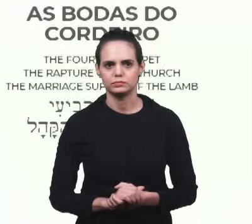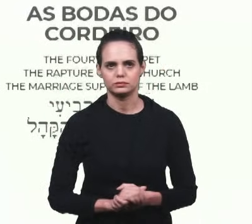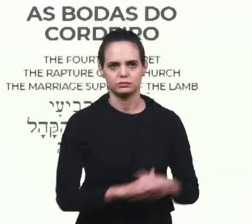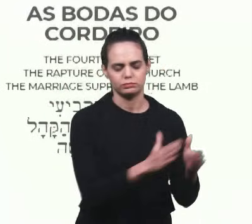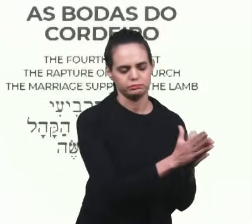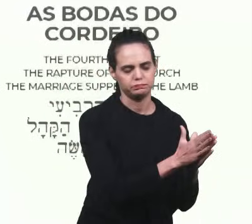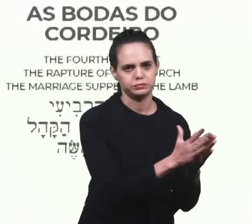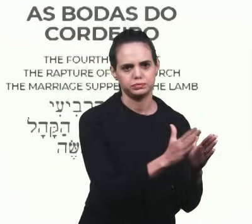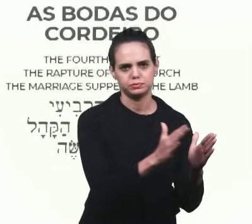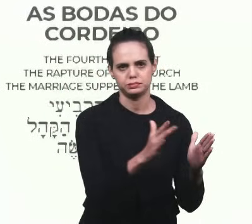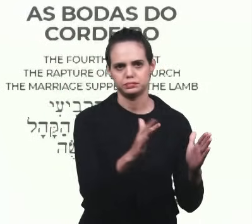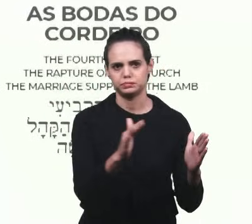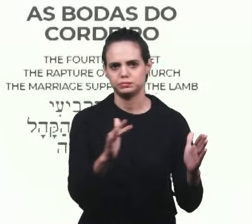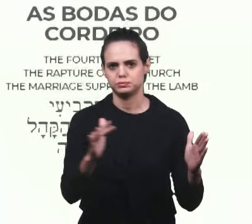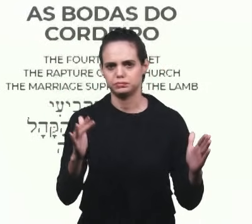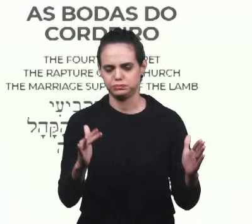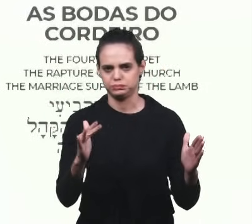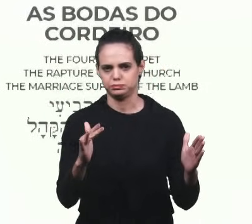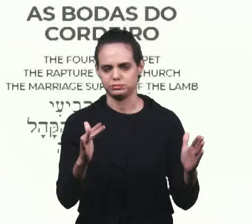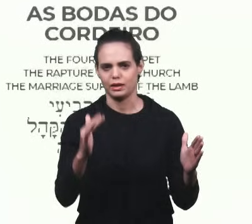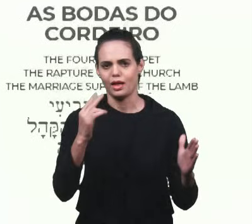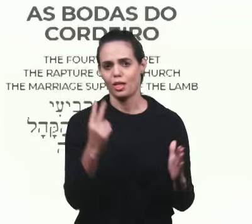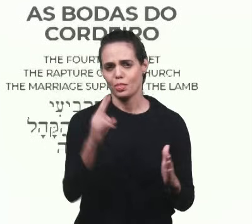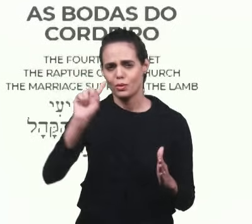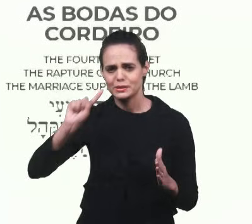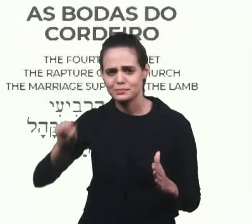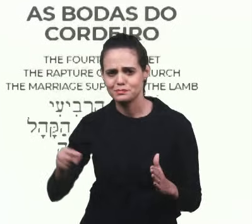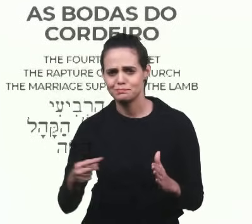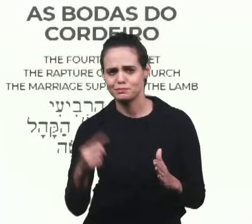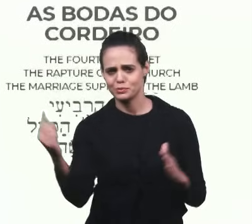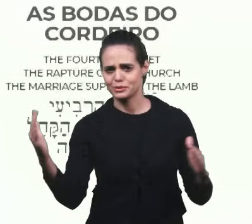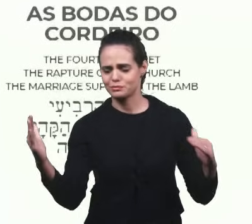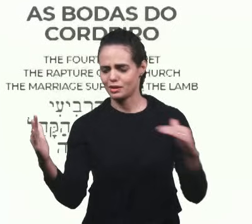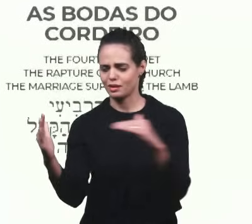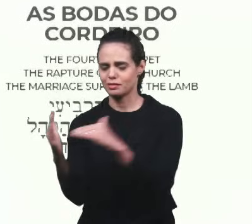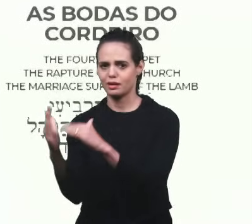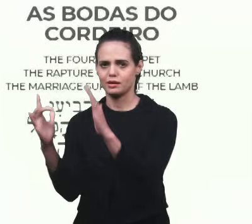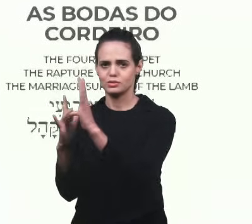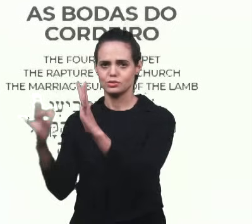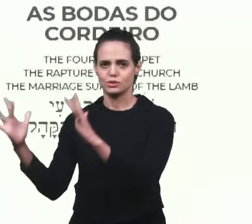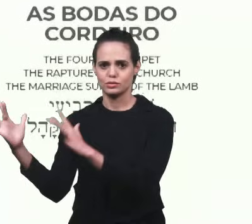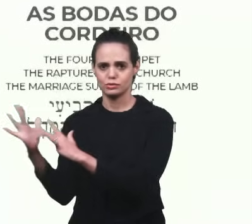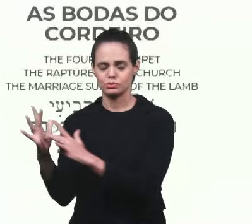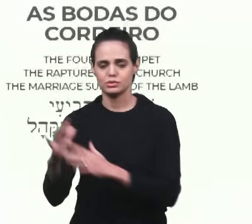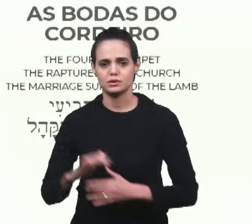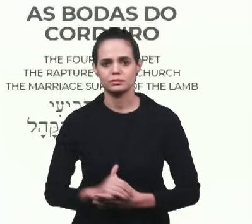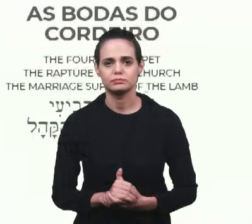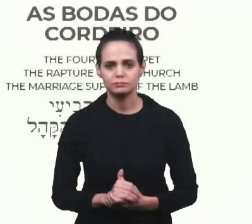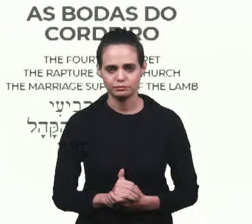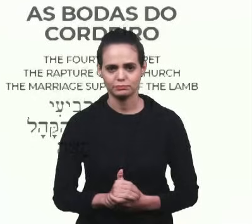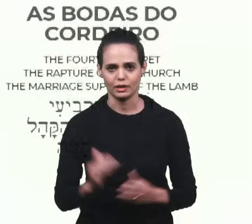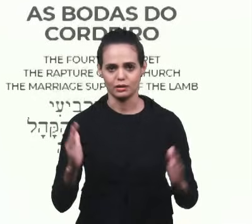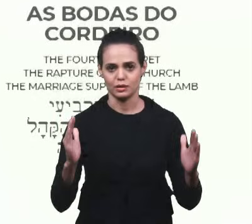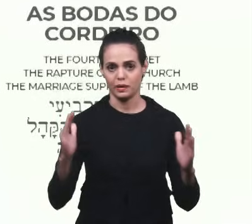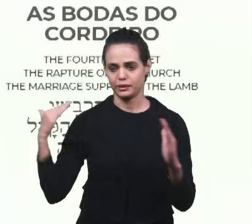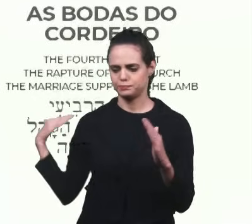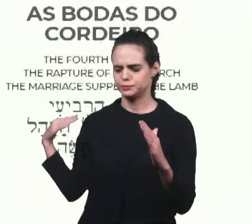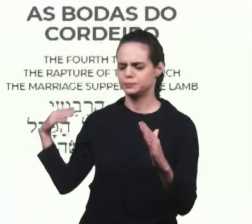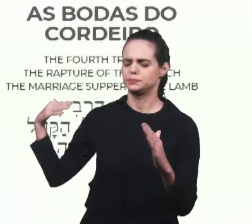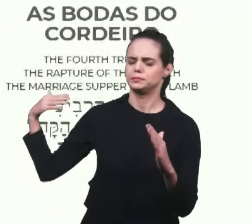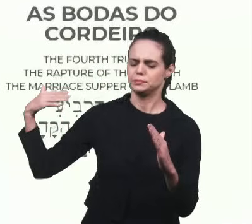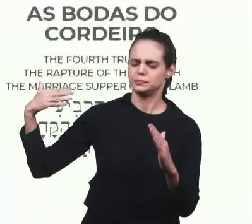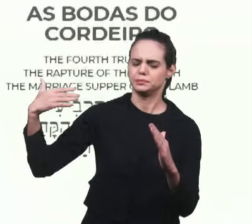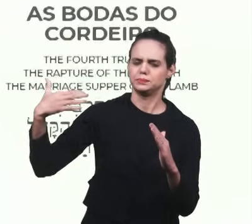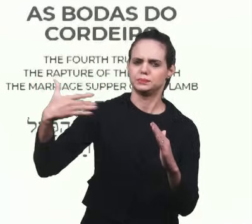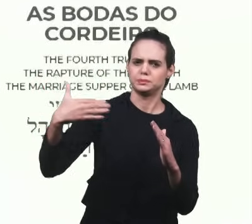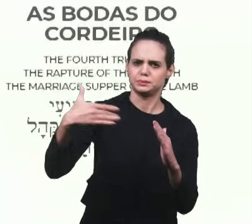de Abraão a Jesus, 2000 anos. E o tempo da igreja, 2000 anos. Então, o